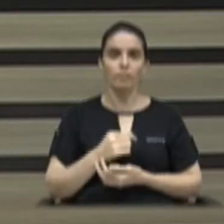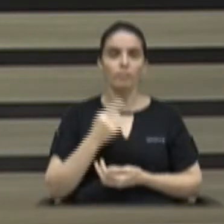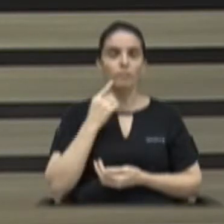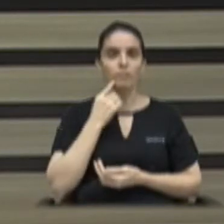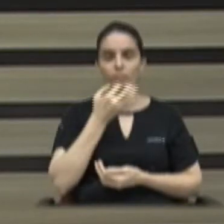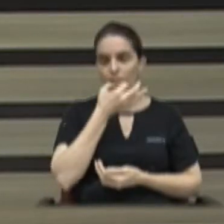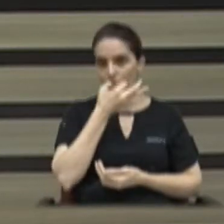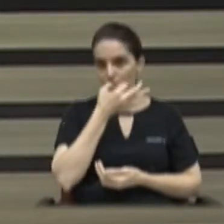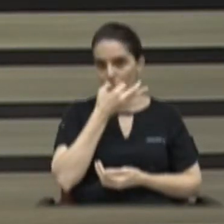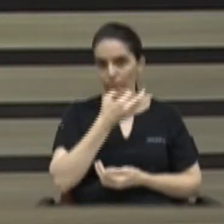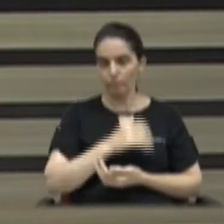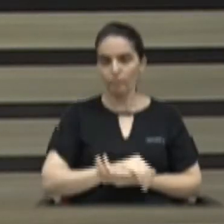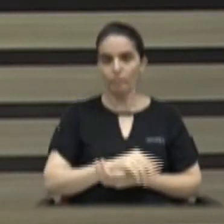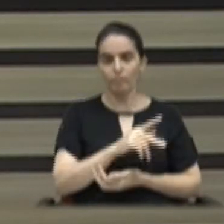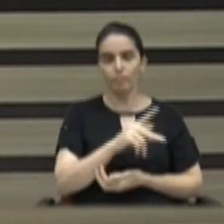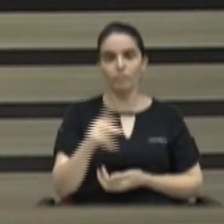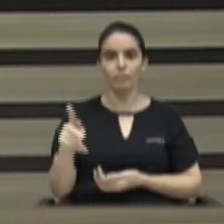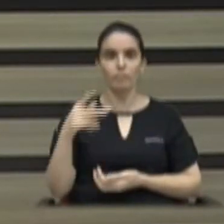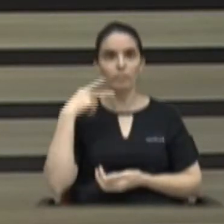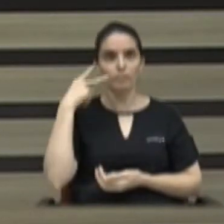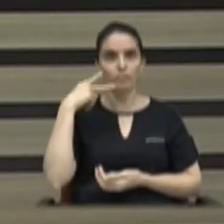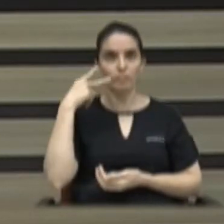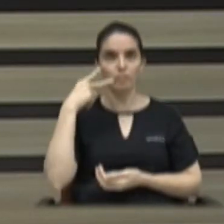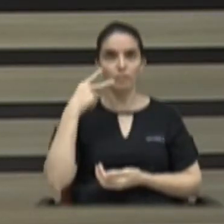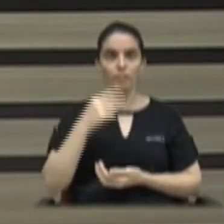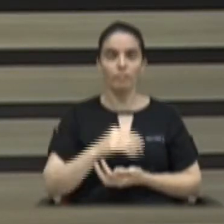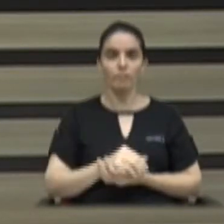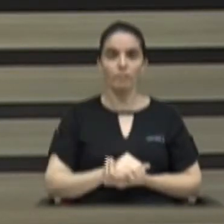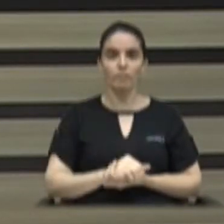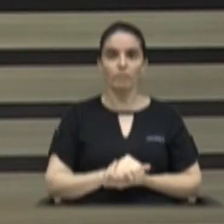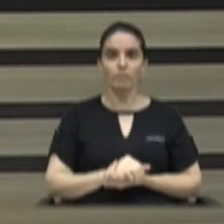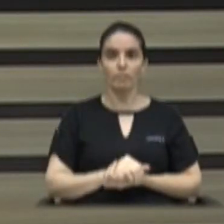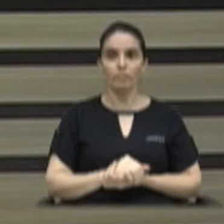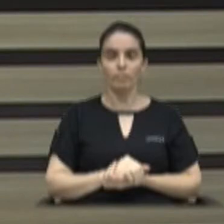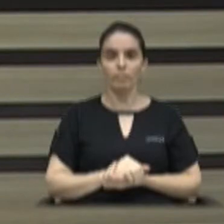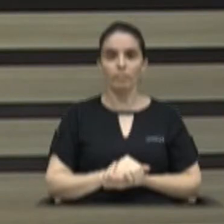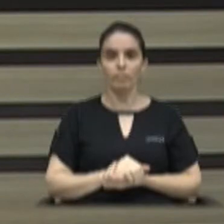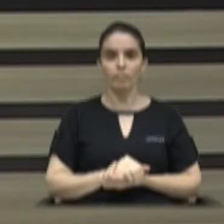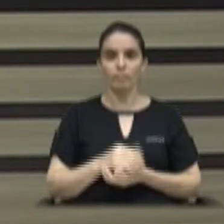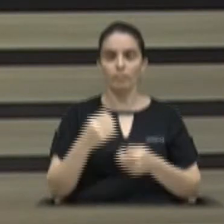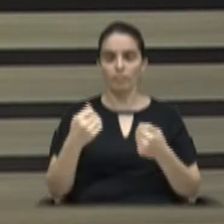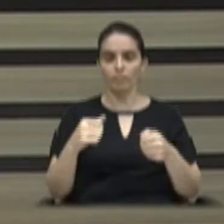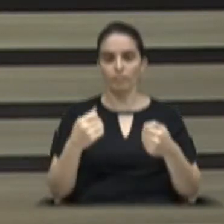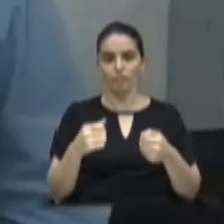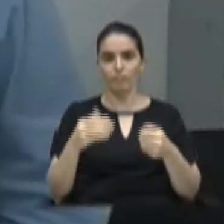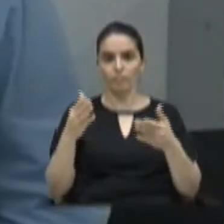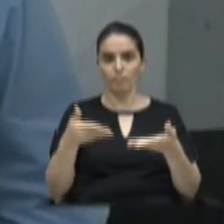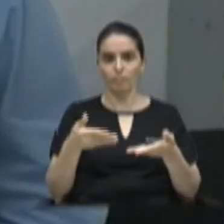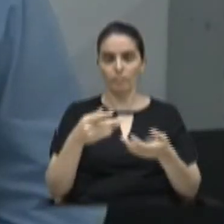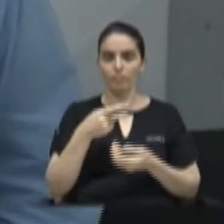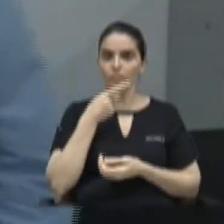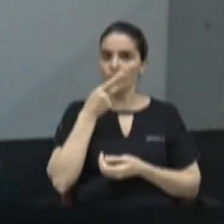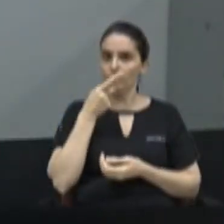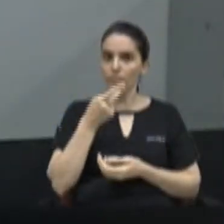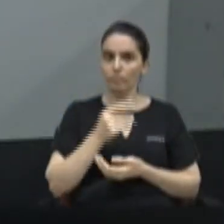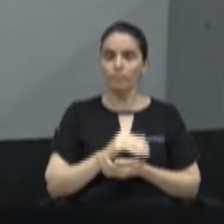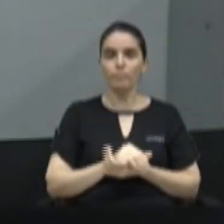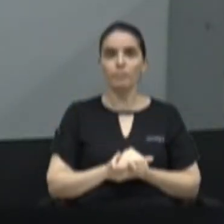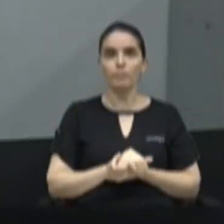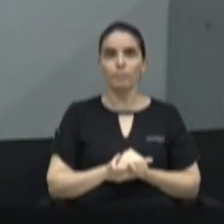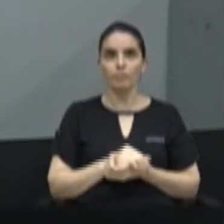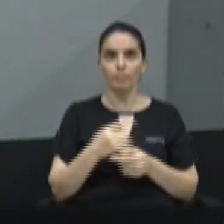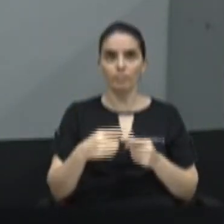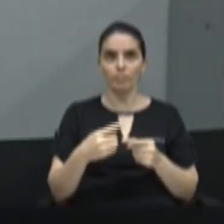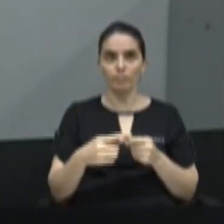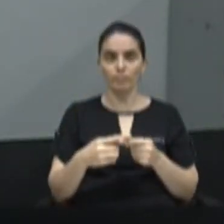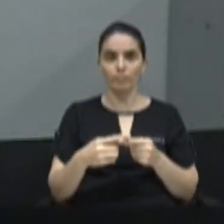Cleiton Silva. Senhor presidente, nobres pares, por presente, eu não poderia deixar essa data passar em branco, visto que a minha